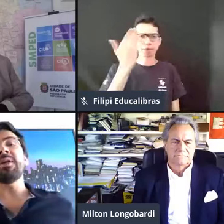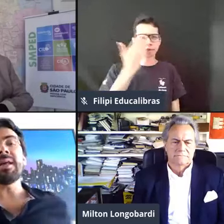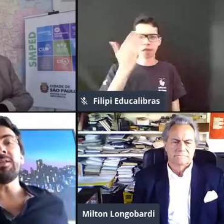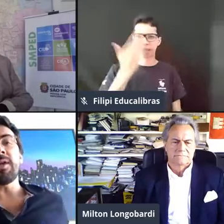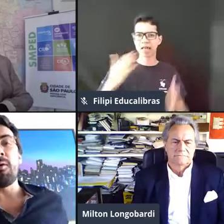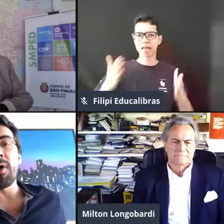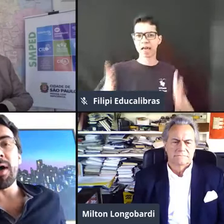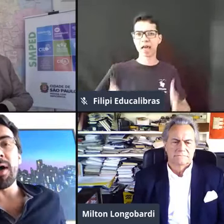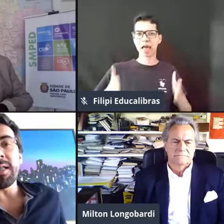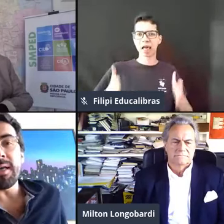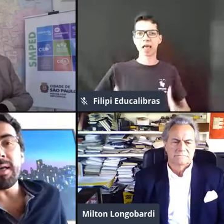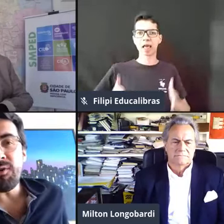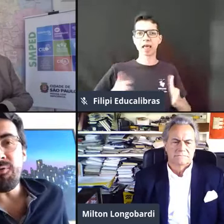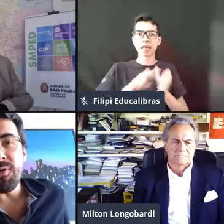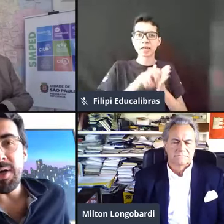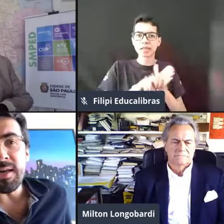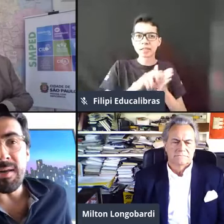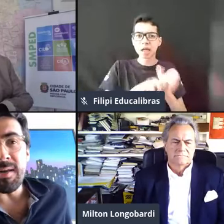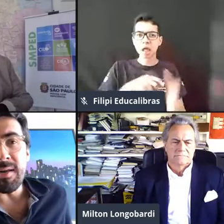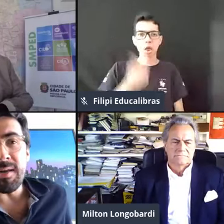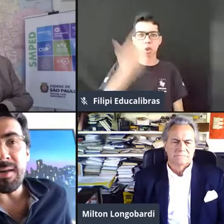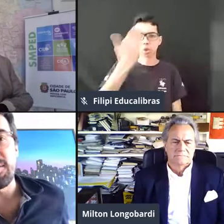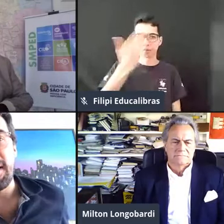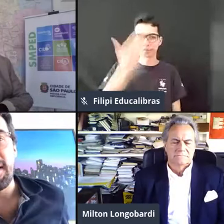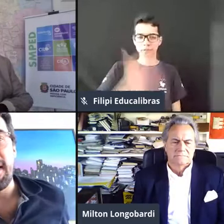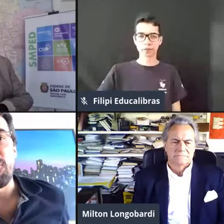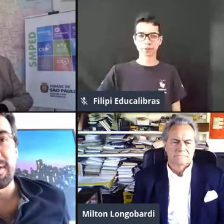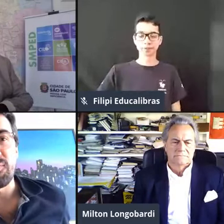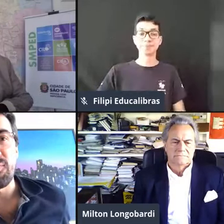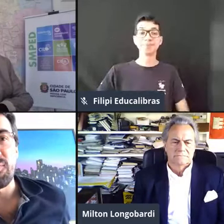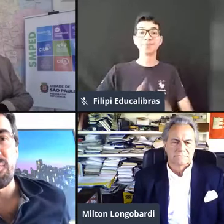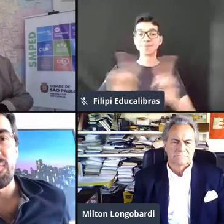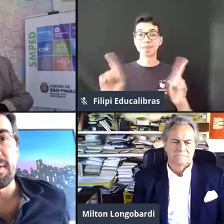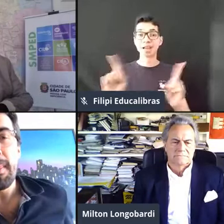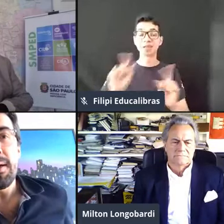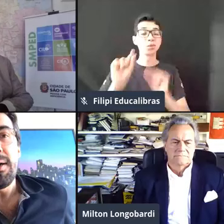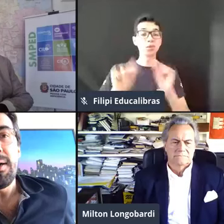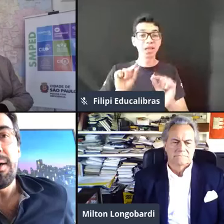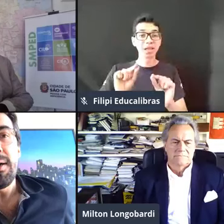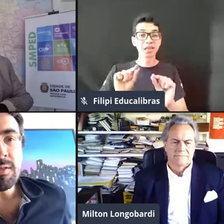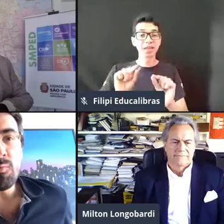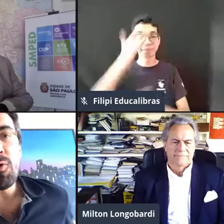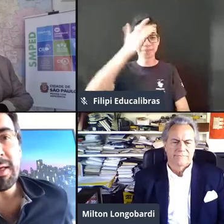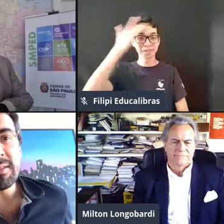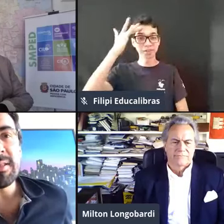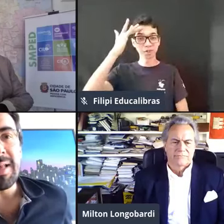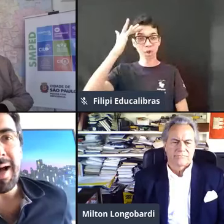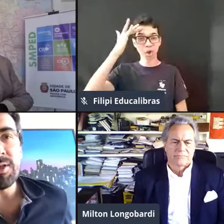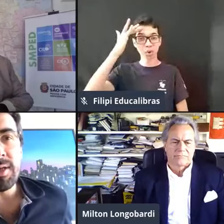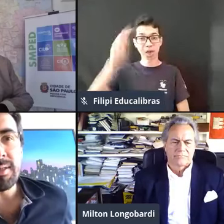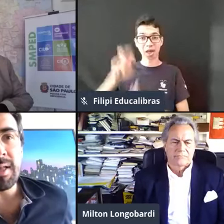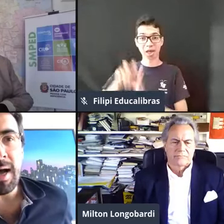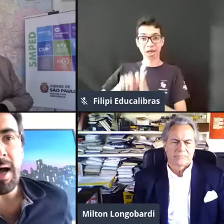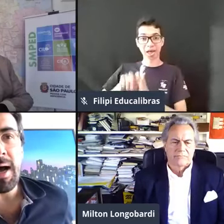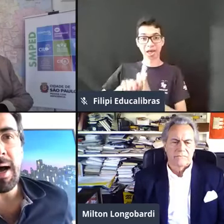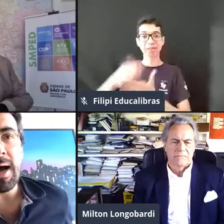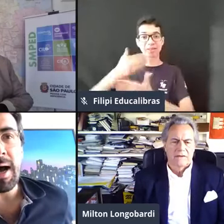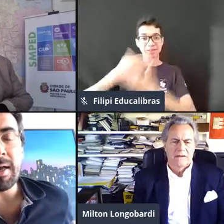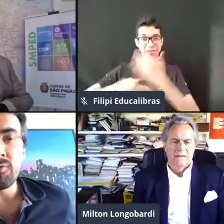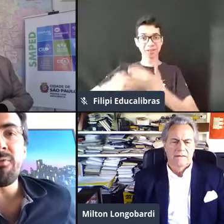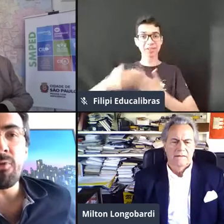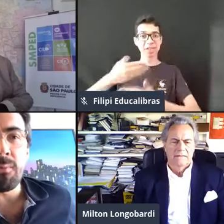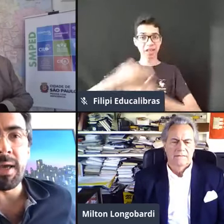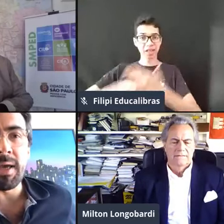A verdade é, o cadeirante fica inibido de sair de casa, muitas vezes. Mesmo numa cidade que